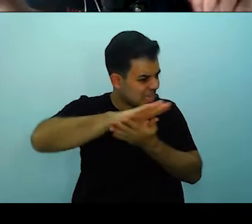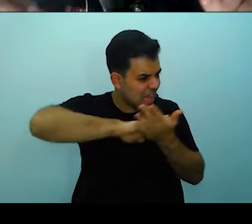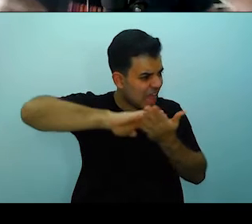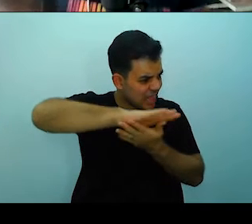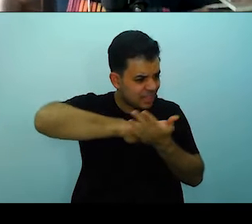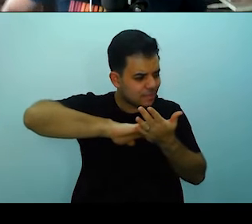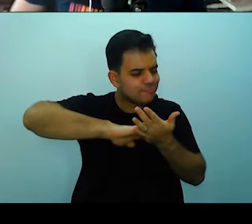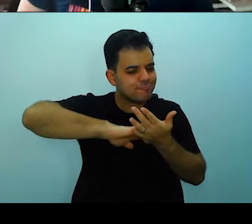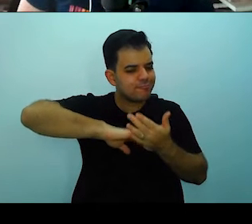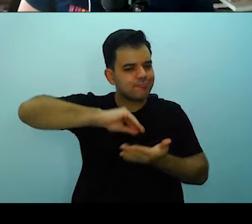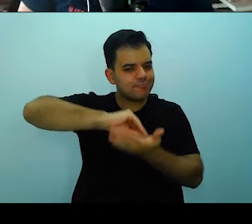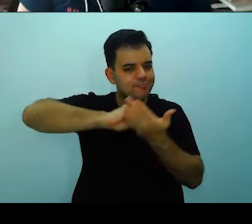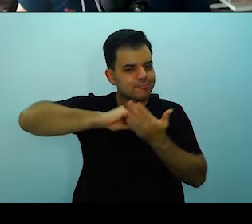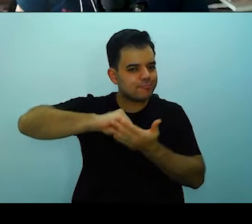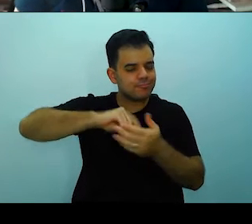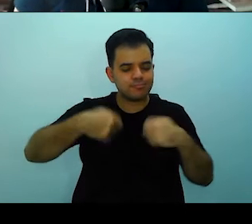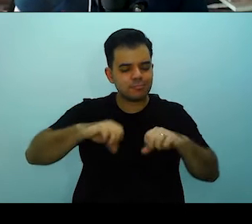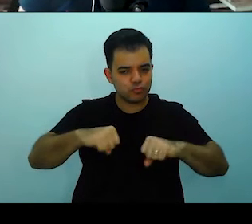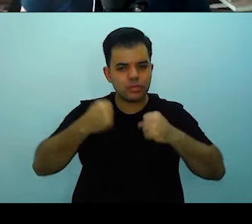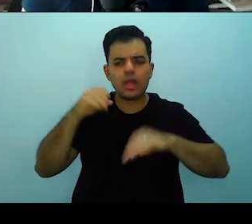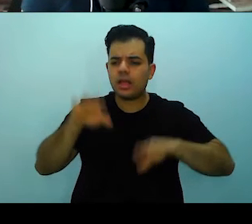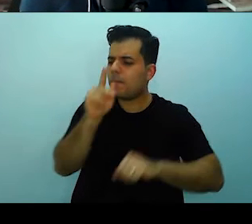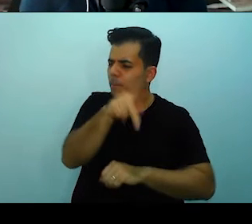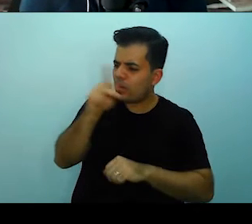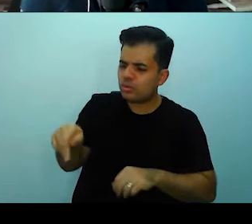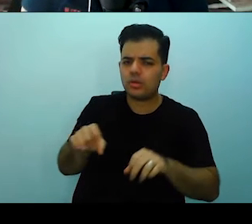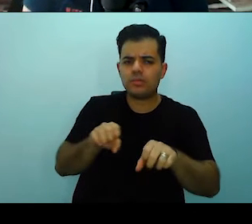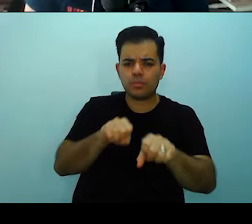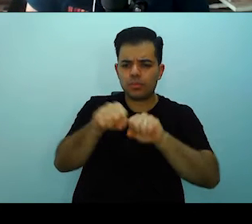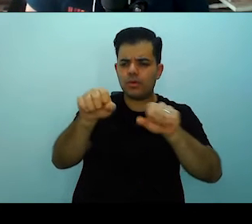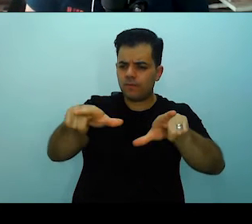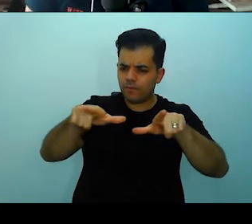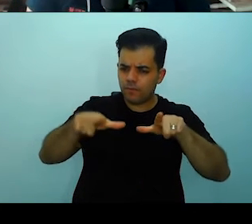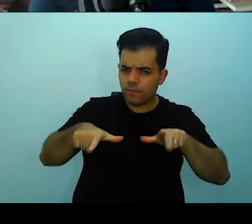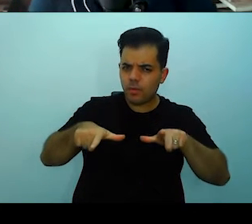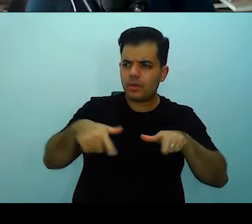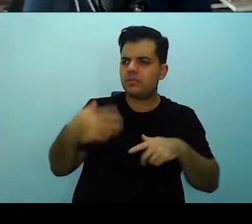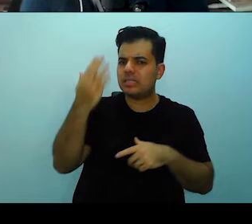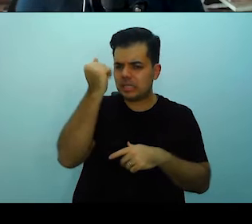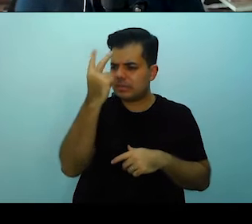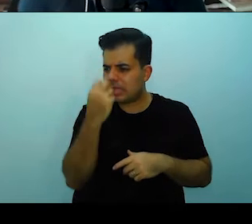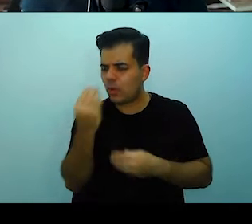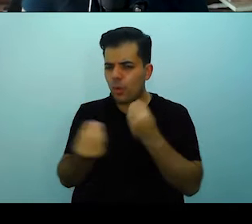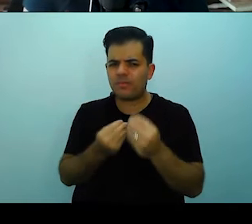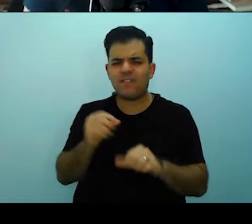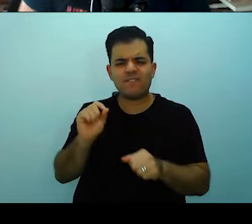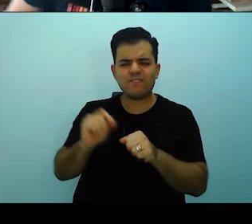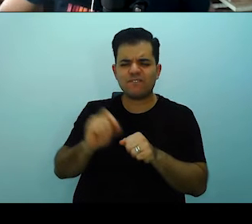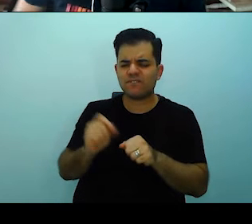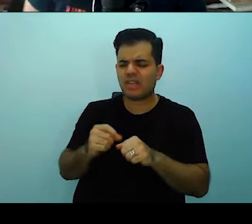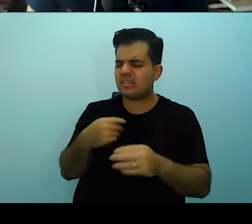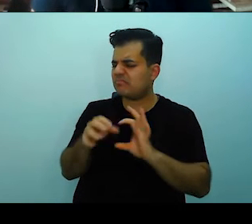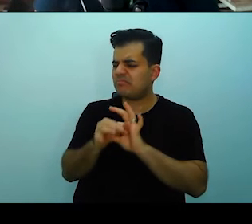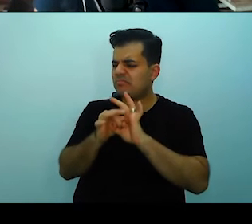se dá porque, obviamente, os professores eles não têm formação, então cada um faz como quer, né? Tu joga na mão de Deus,